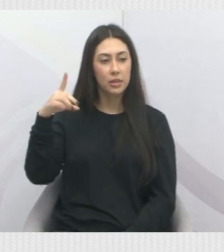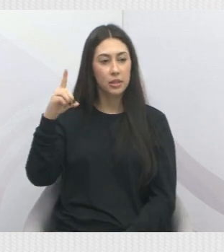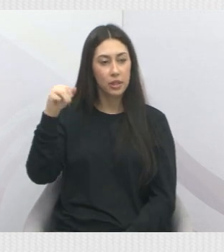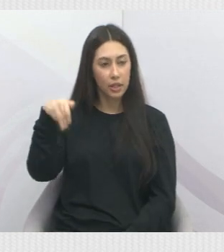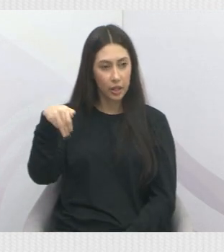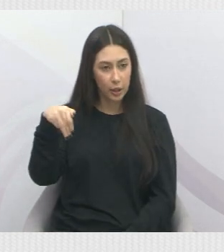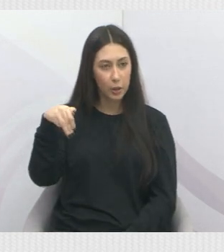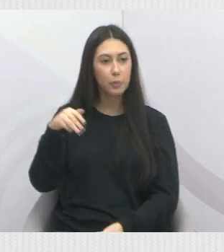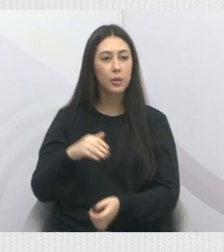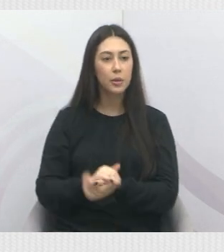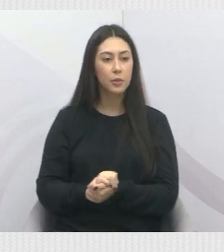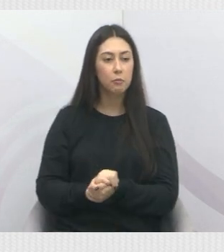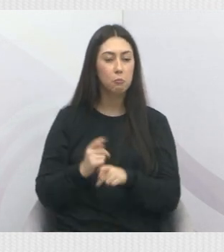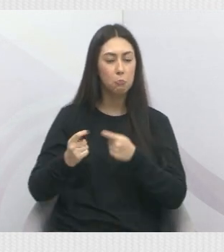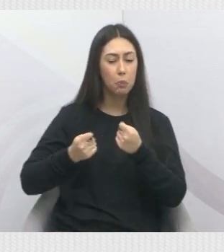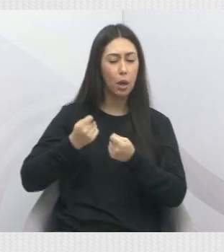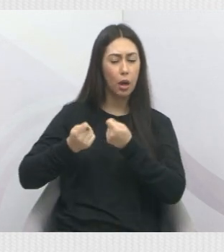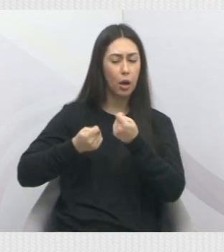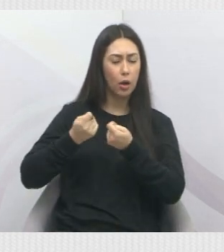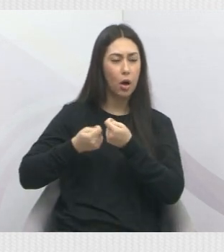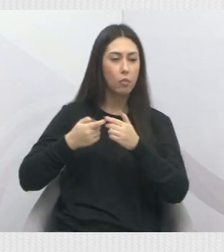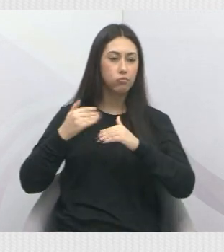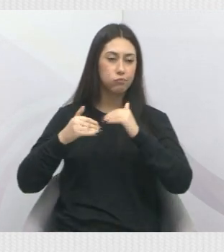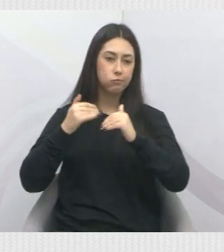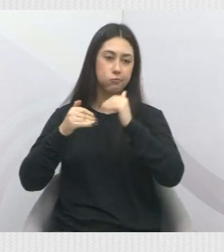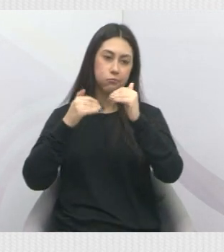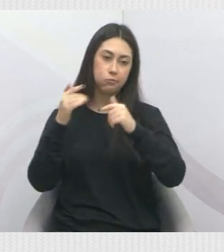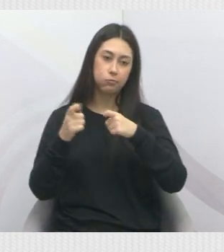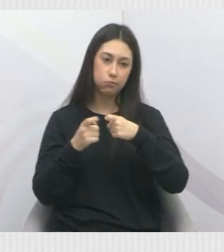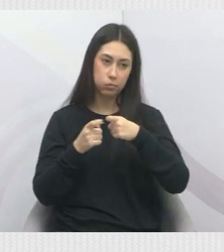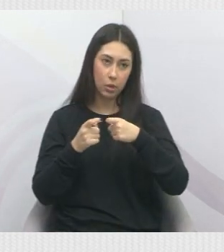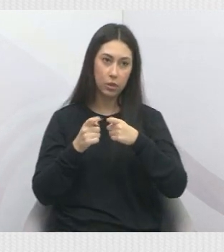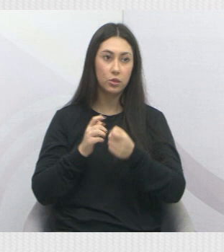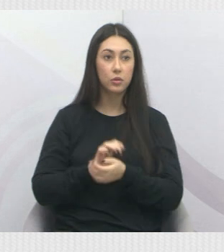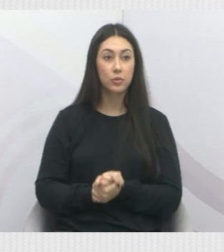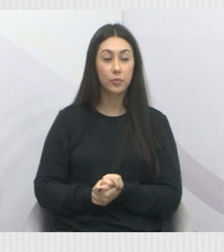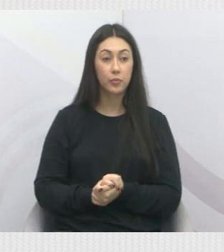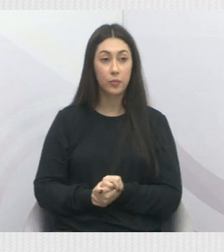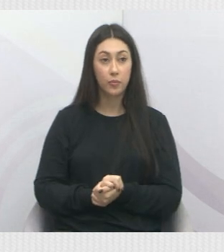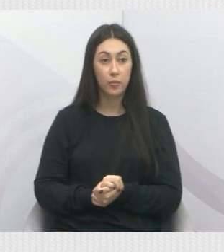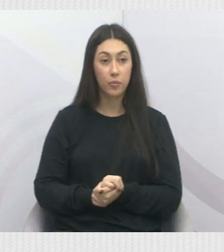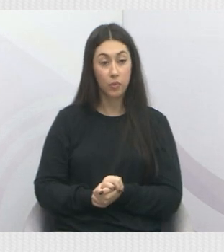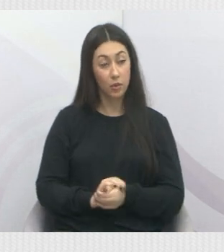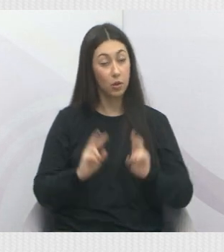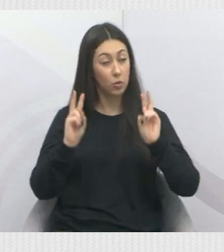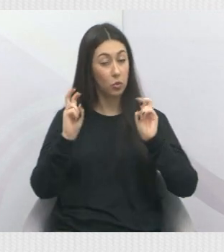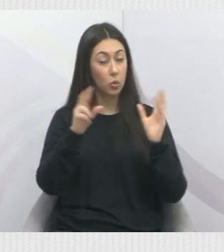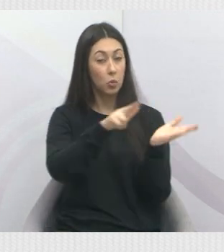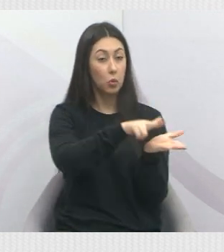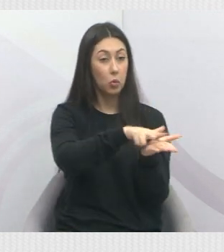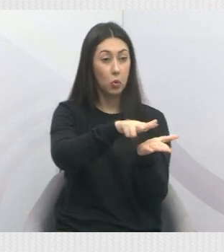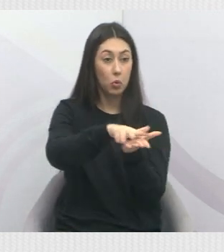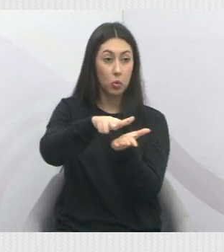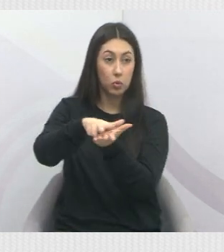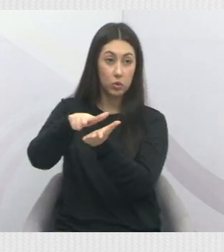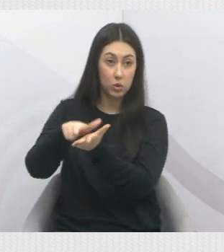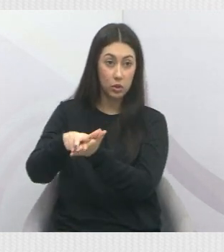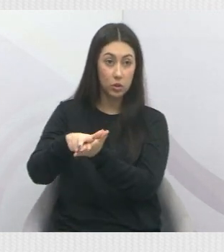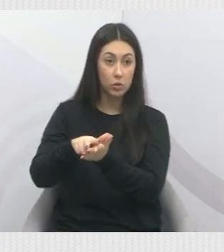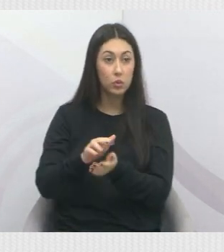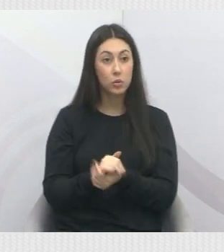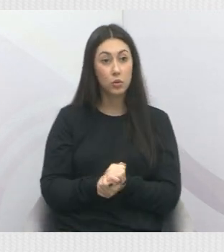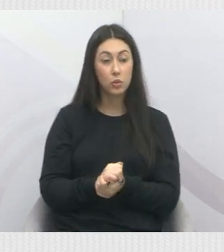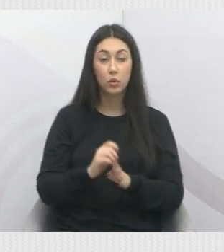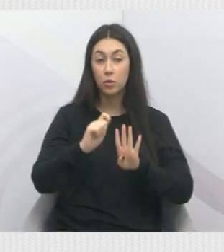Paulista para o Desenvolvimento da Medicina, na gestão e operacionalização do SIM. Em relação aos leitos hospitalares, no